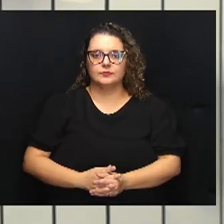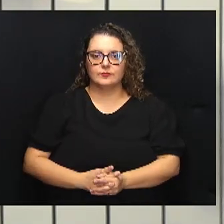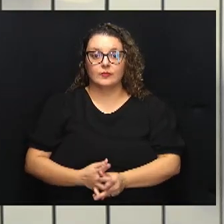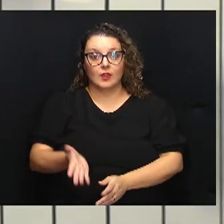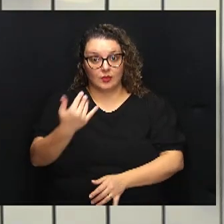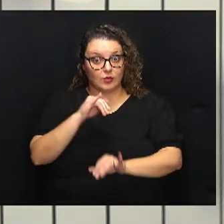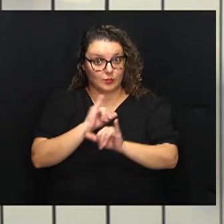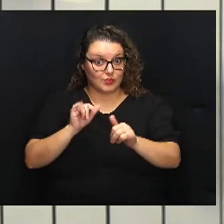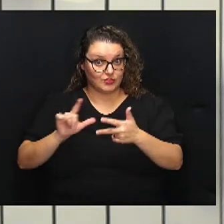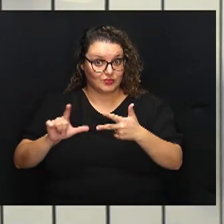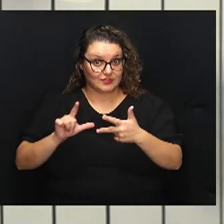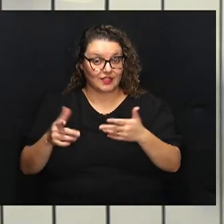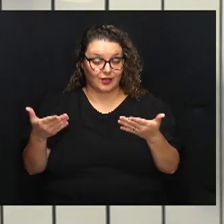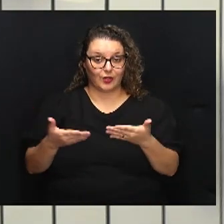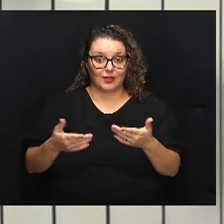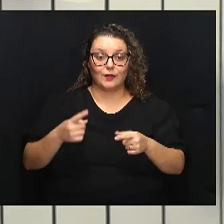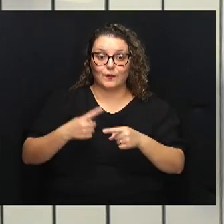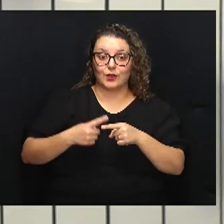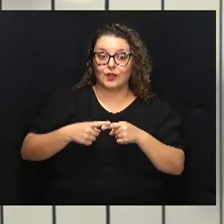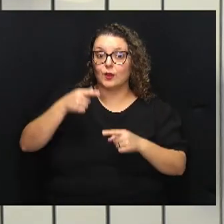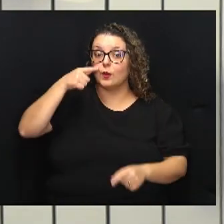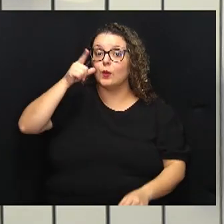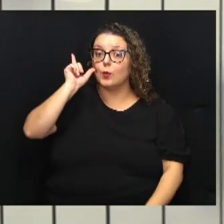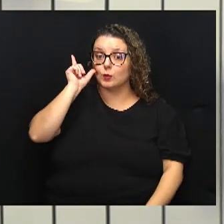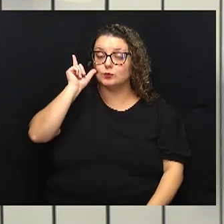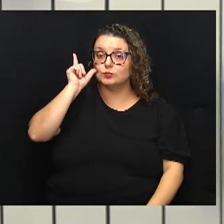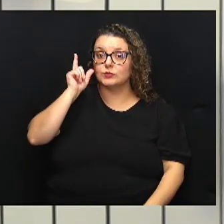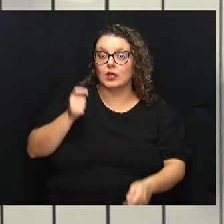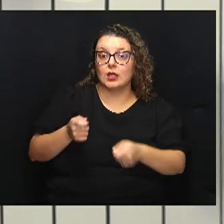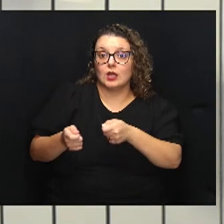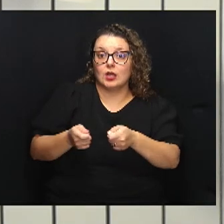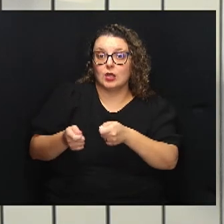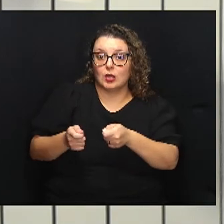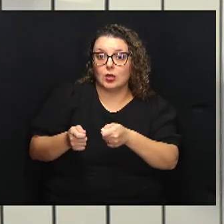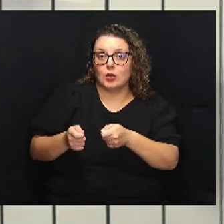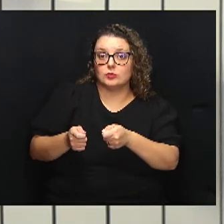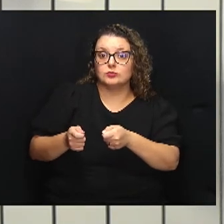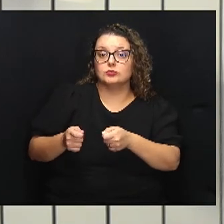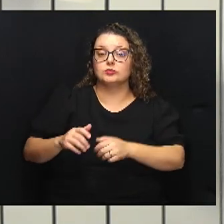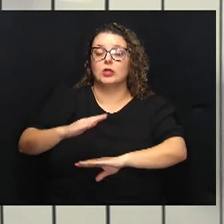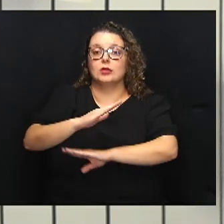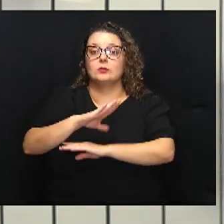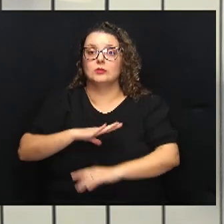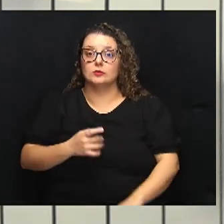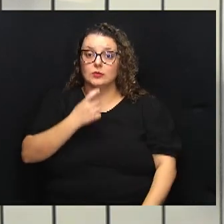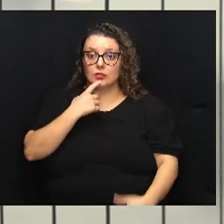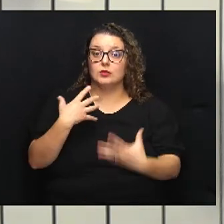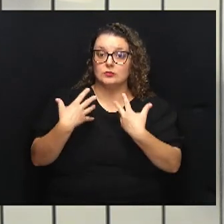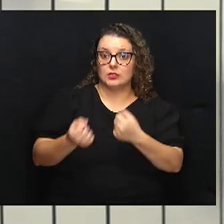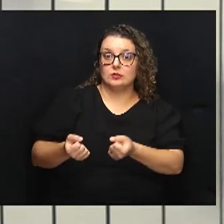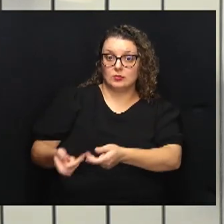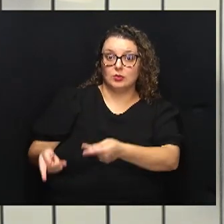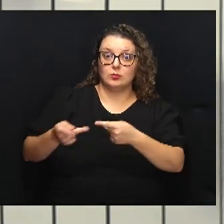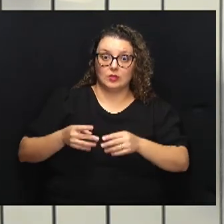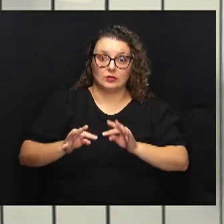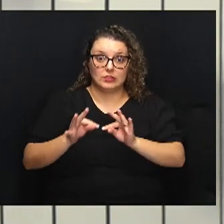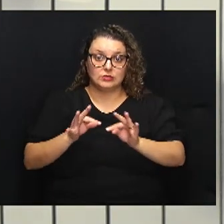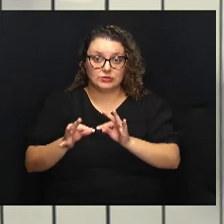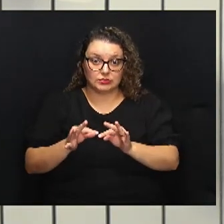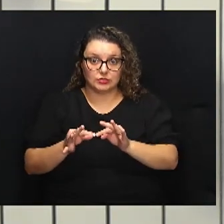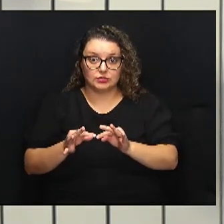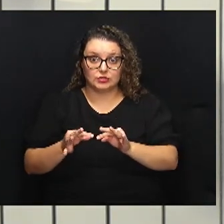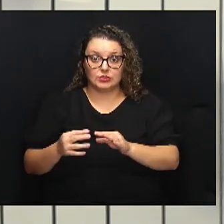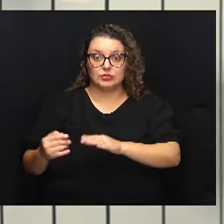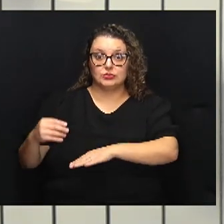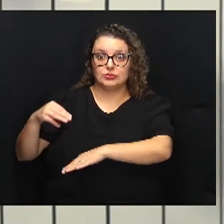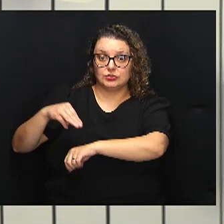notícias do Legislativo agora, porque ontem a Controladoria da Câmara de Campinas recebeu uma visita técnica de